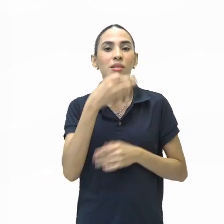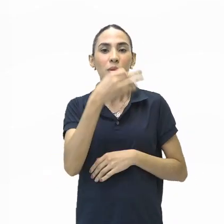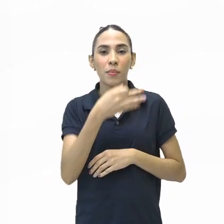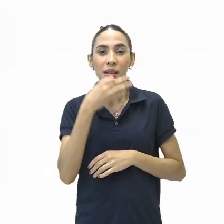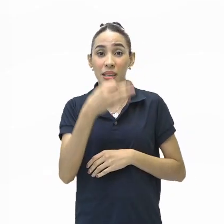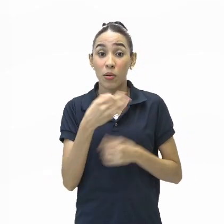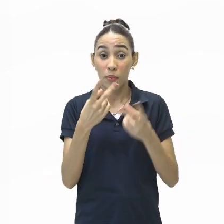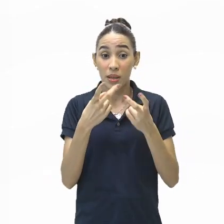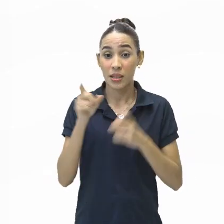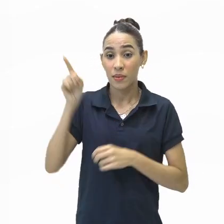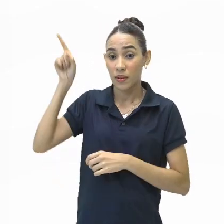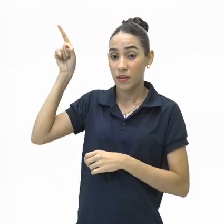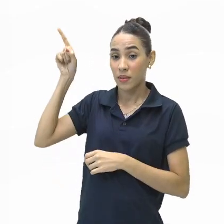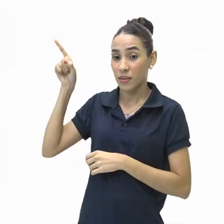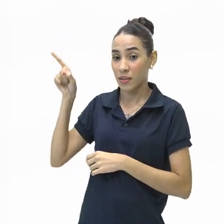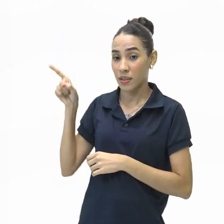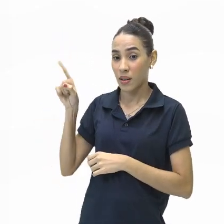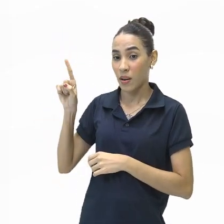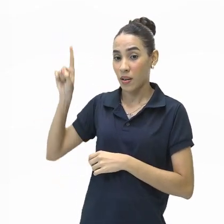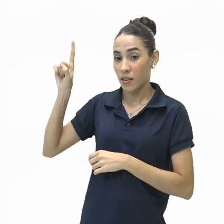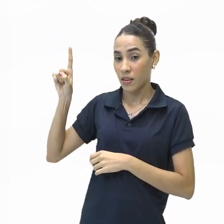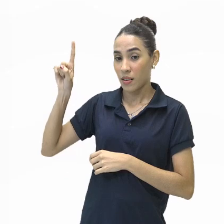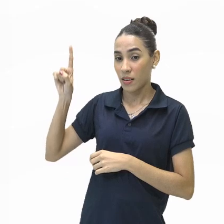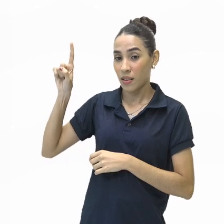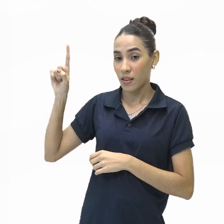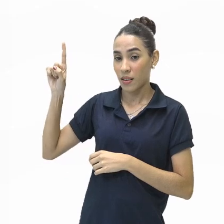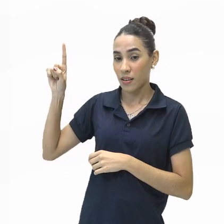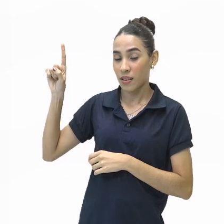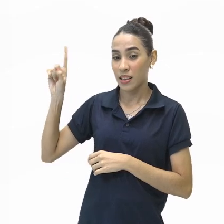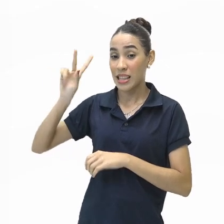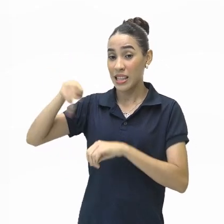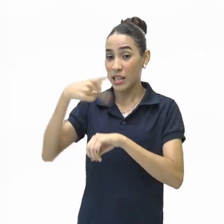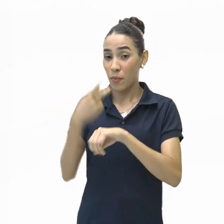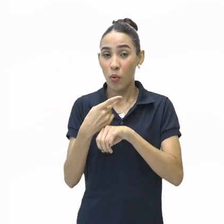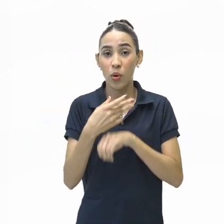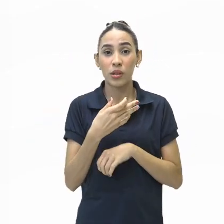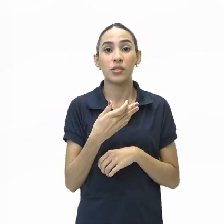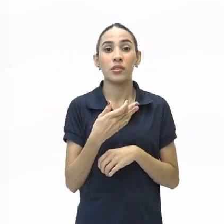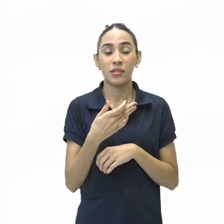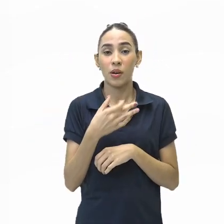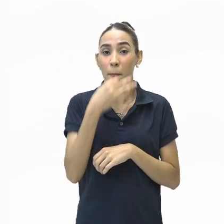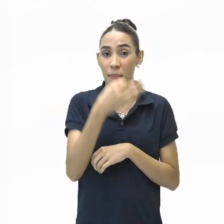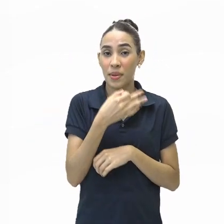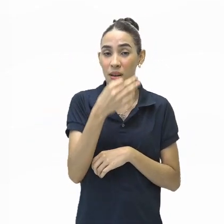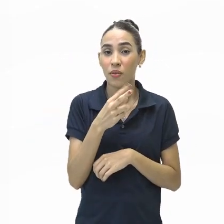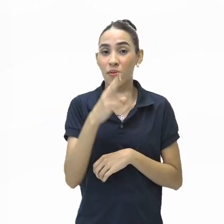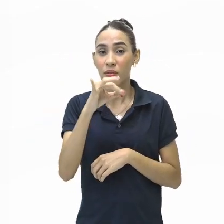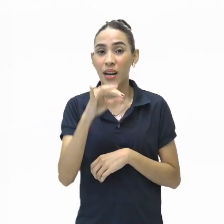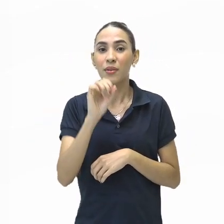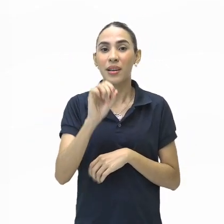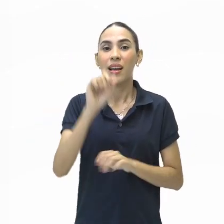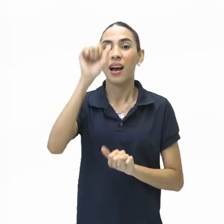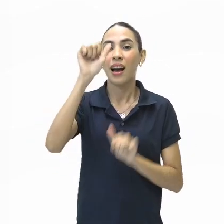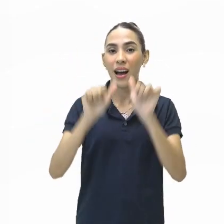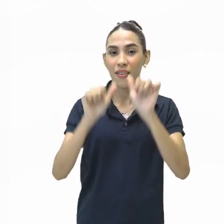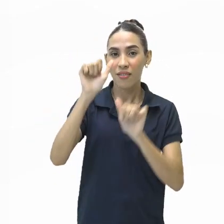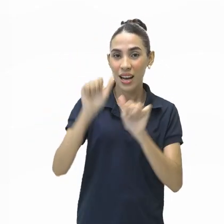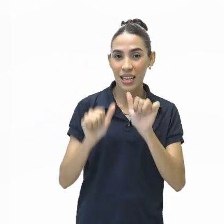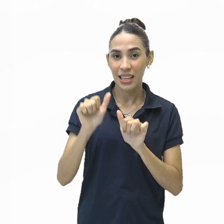opinião, podem prestar atenção, está ali a setinha da opinião. Logo depois que ele se posiciona, ele vai e